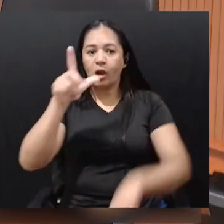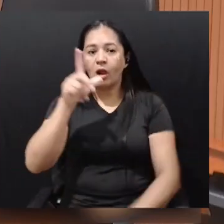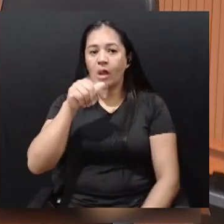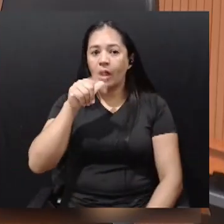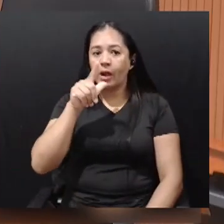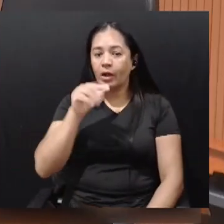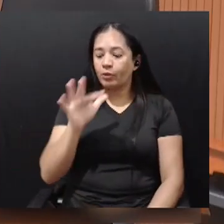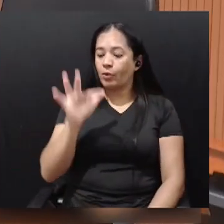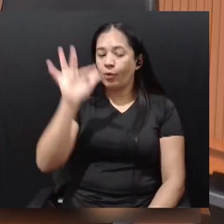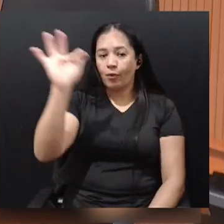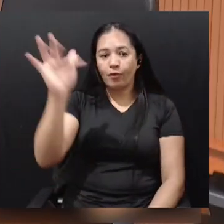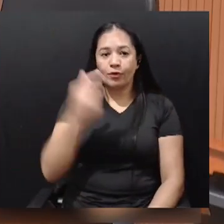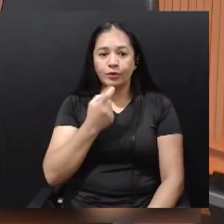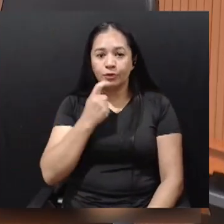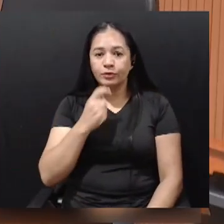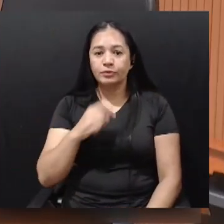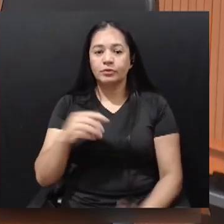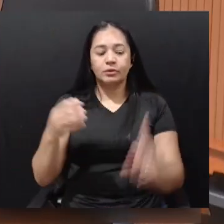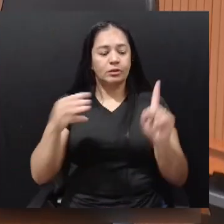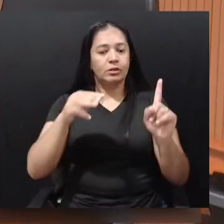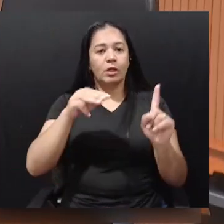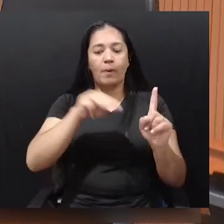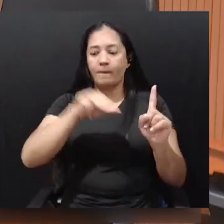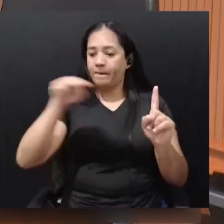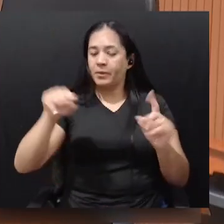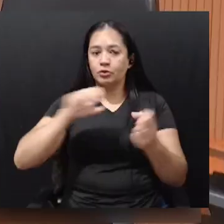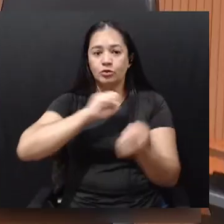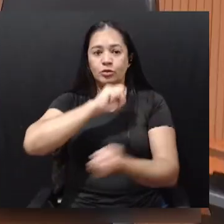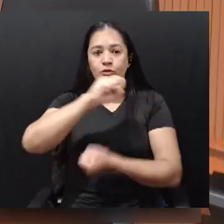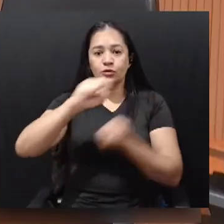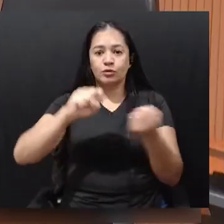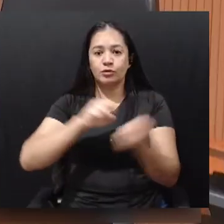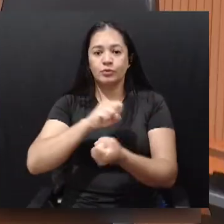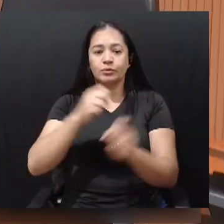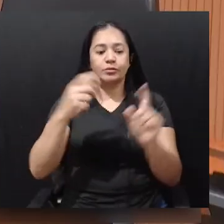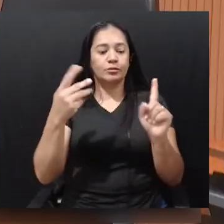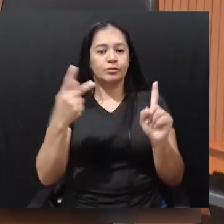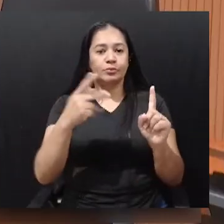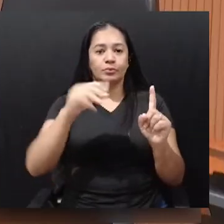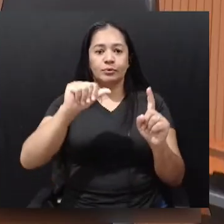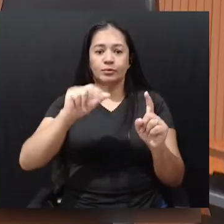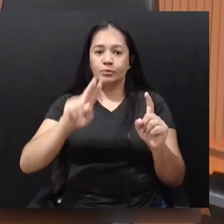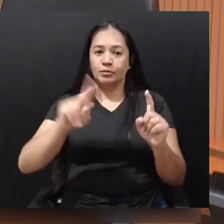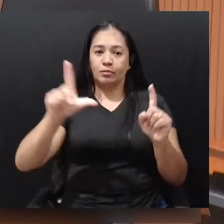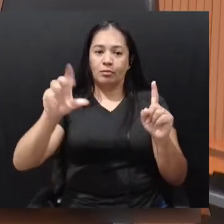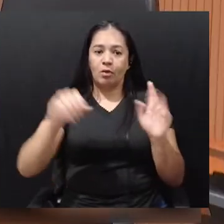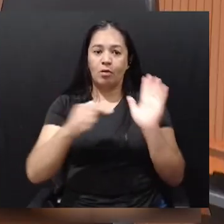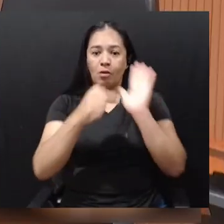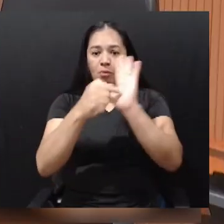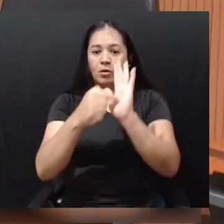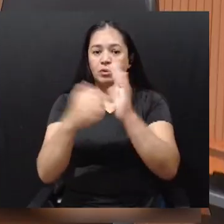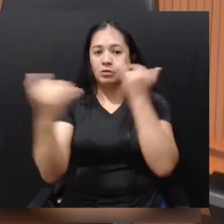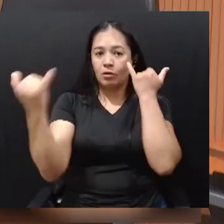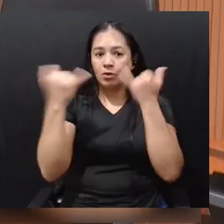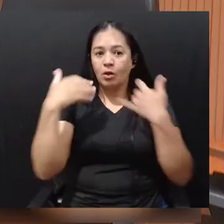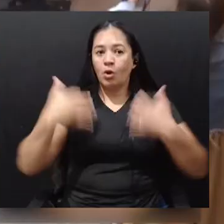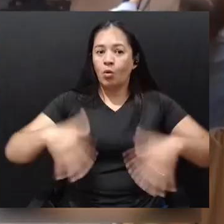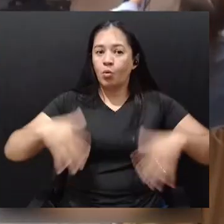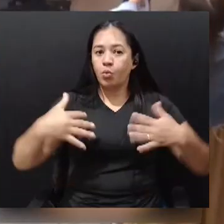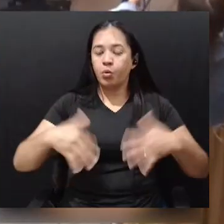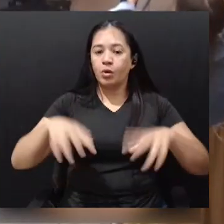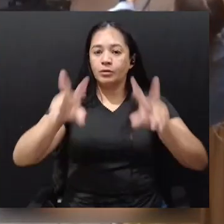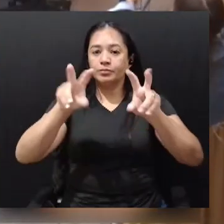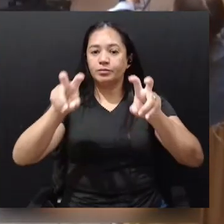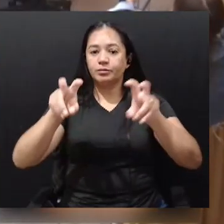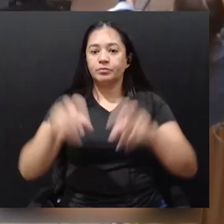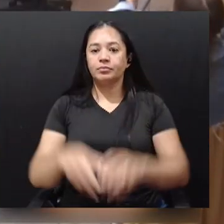o mestre em sustentabilidade Paulo Silas do Amaral mostrou dados alarmantes sobre o clima da cidade,